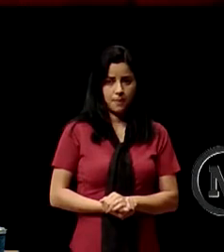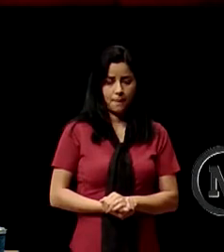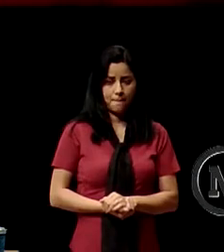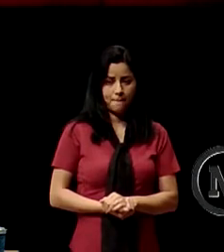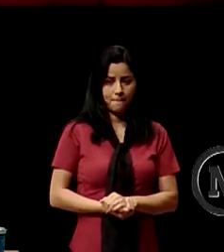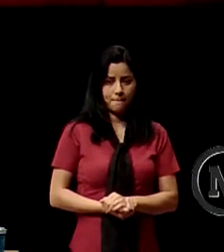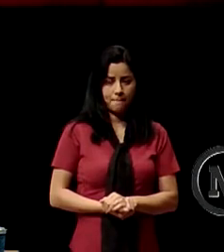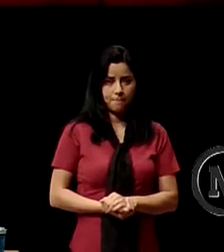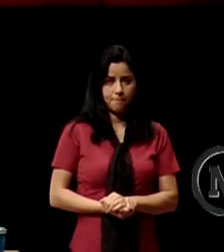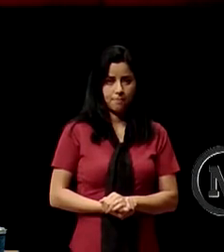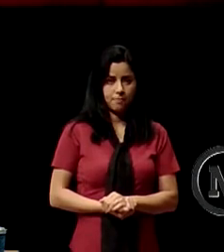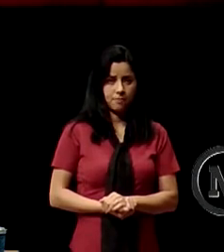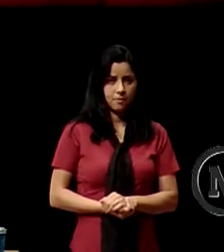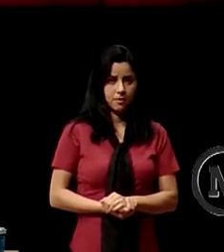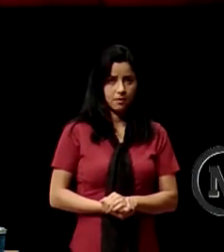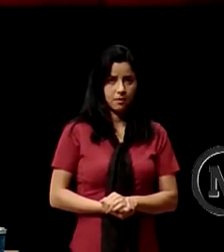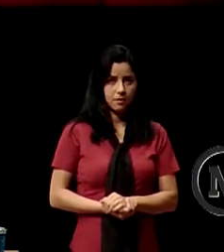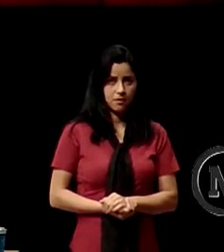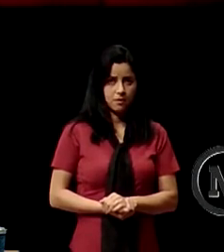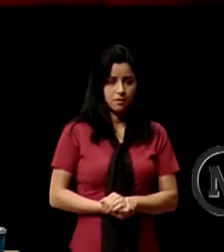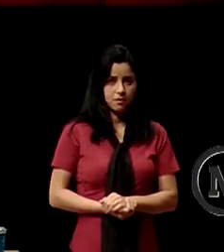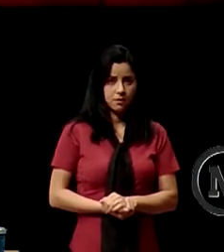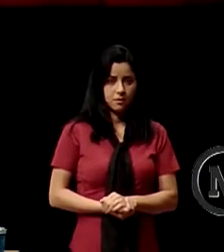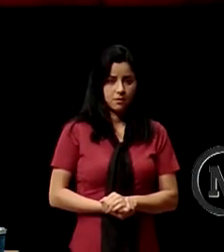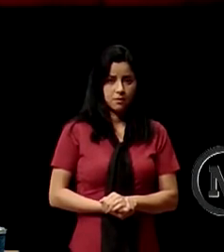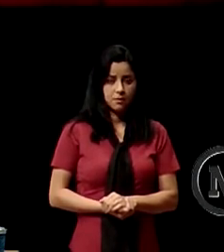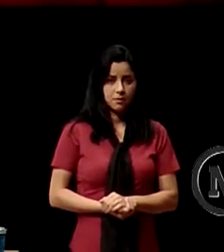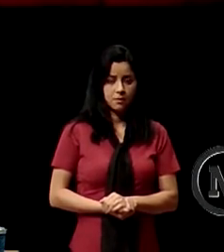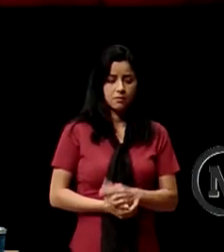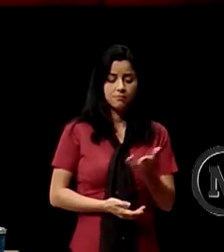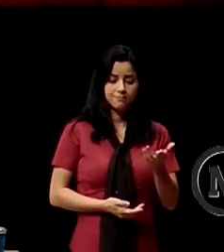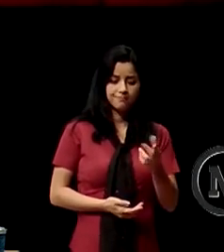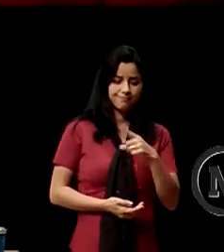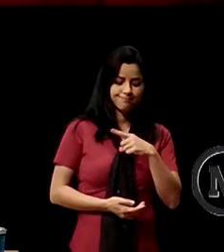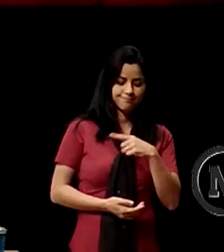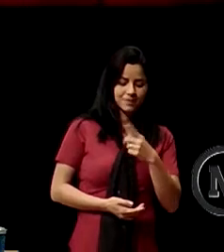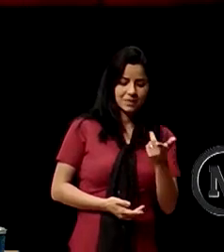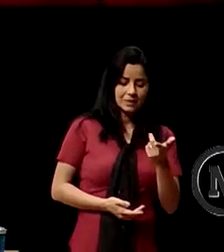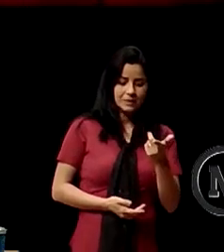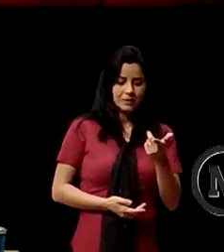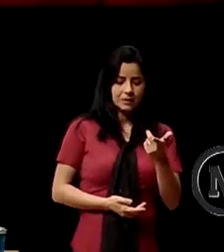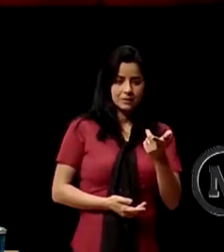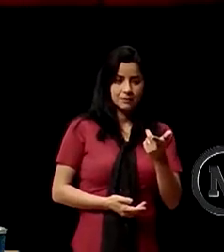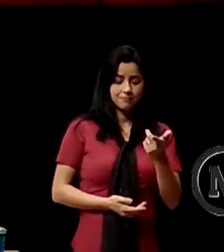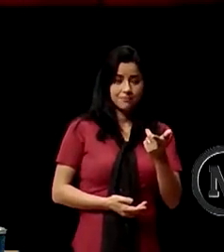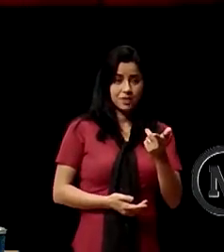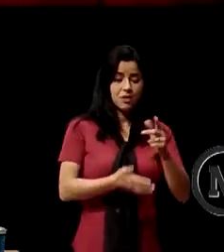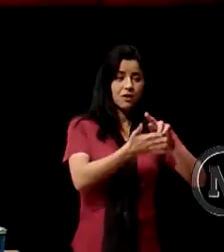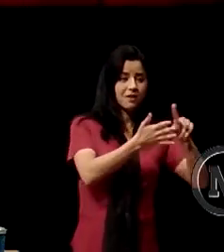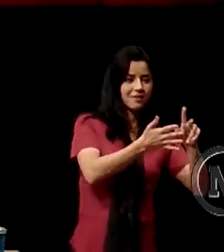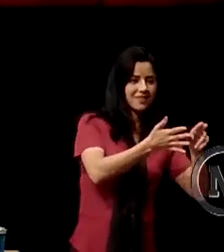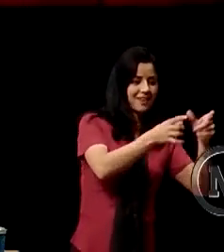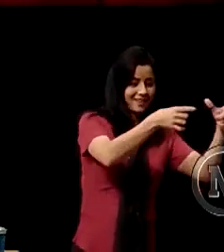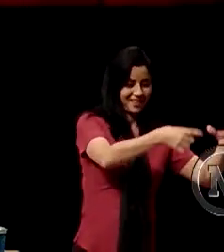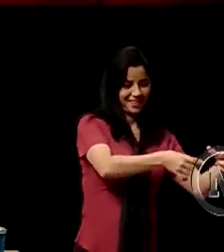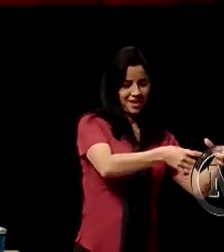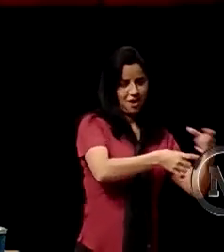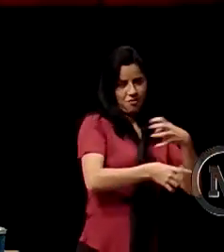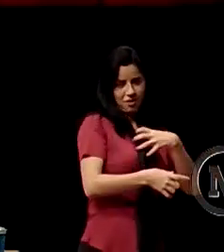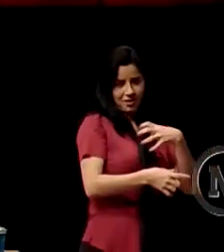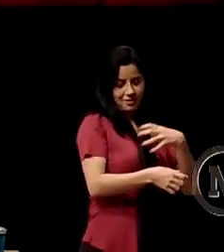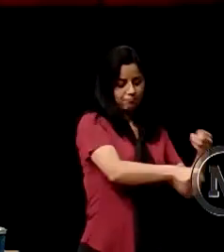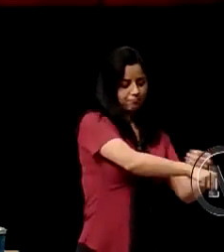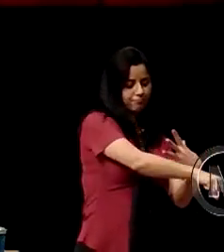ideology than analytical conceptualization. E muitas vezes existe mais um lado sentimental envolvido do que